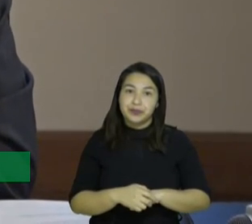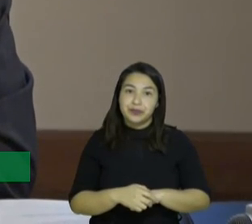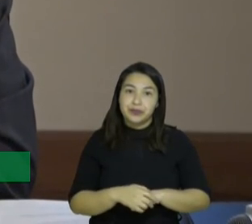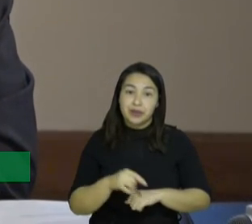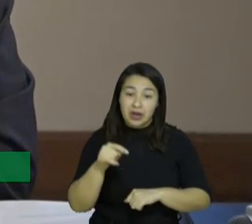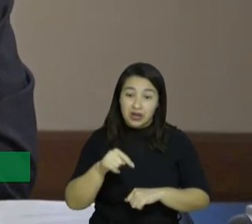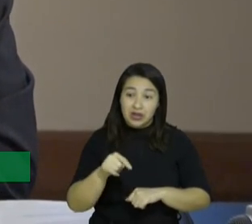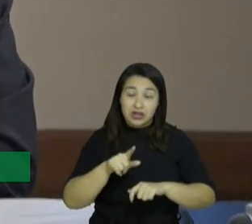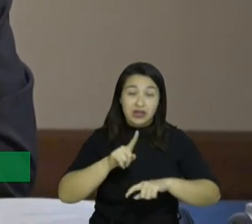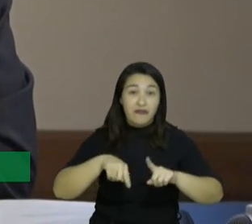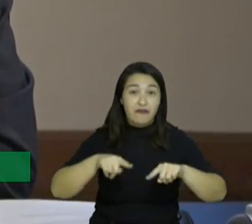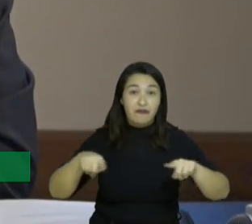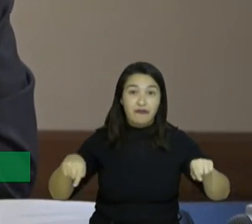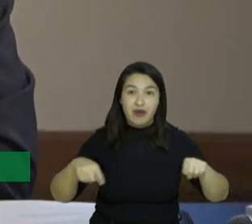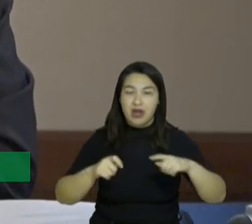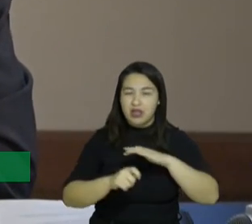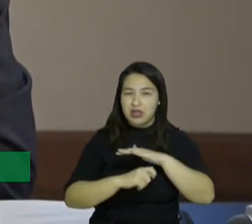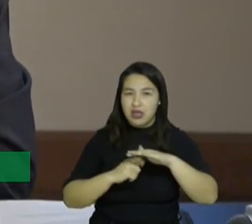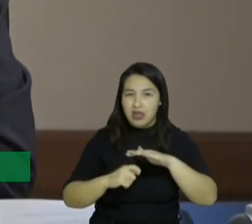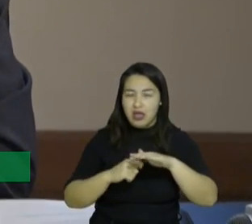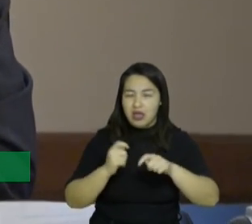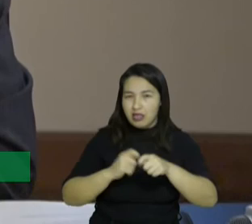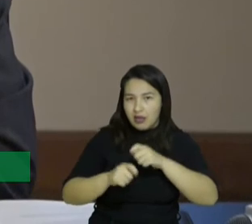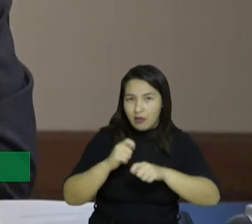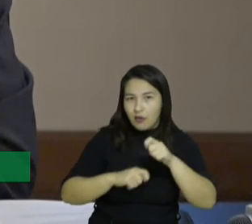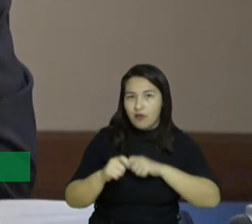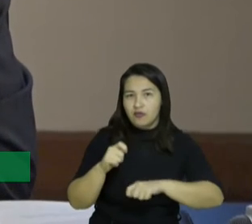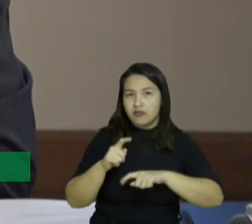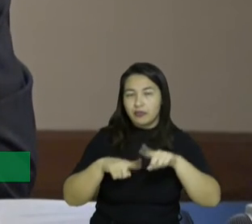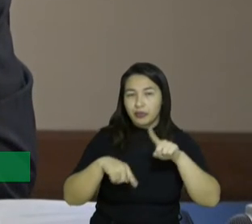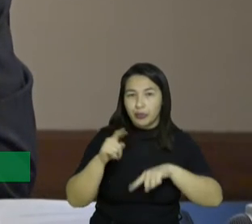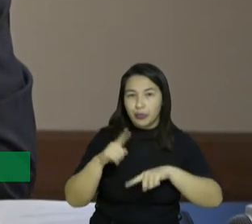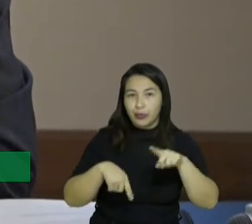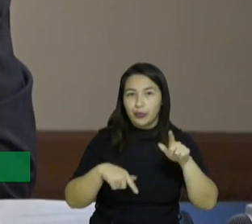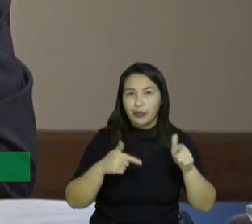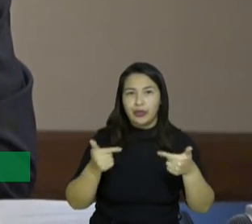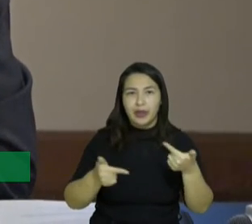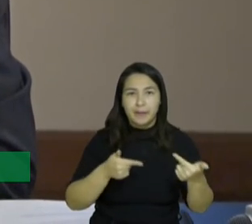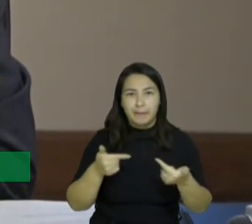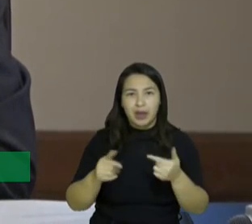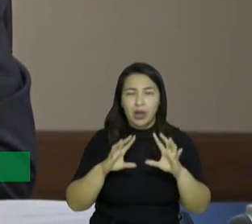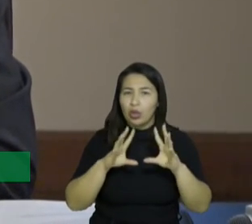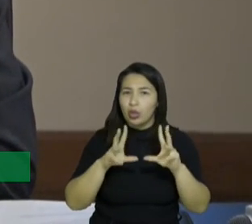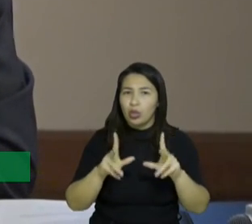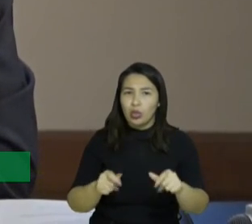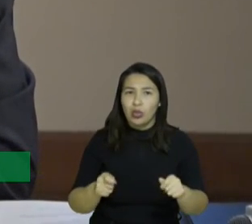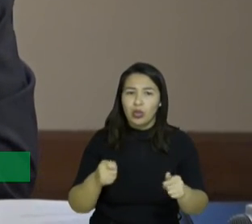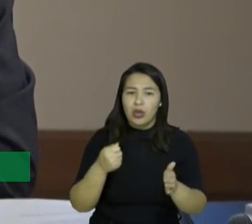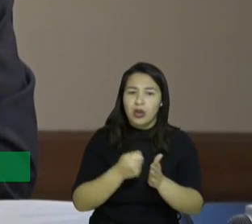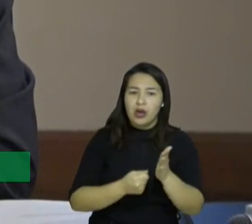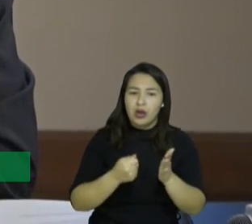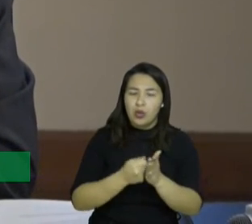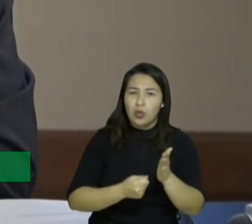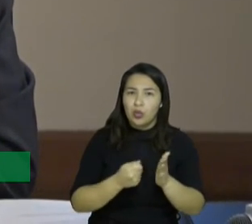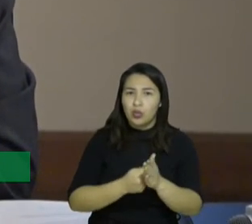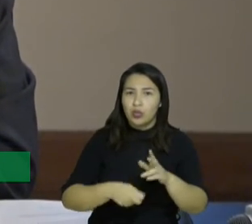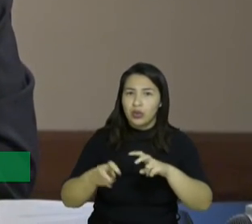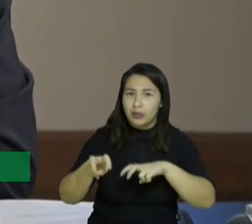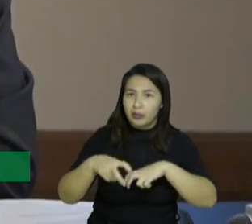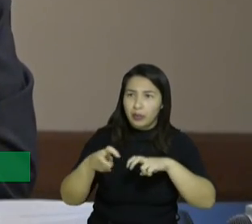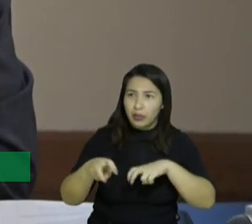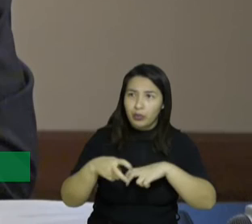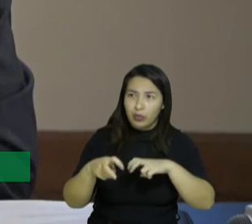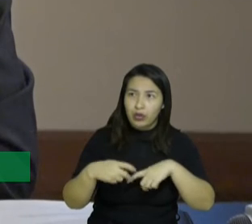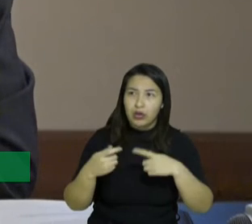diversificada de negócios e de indústria e de produtos e serviços Tod totalmente adequados com a com as